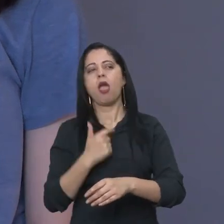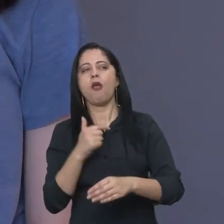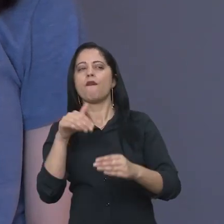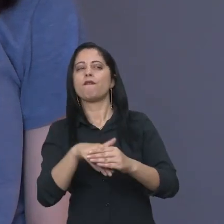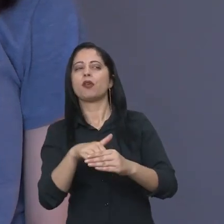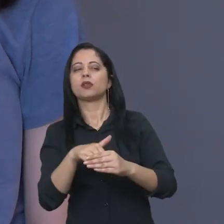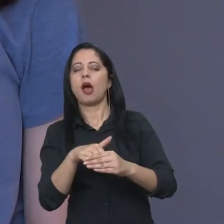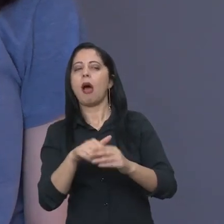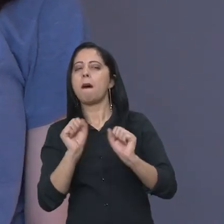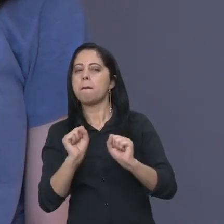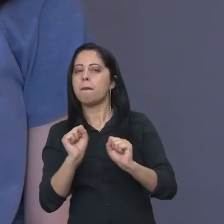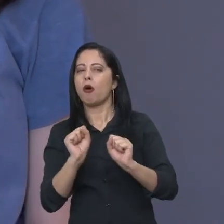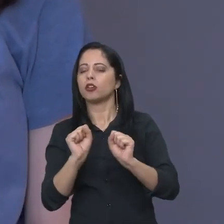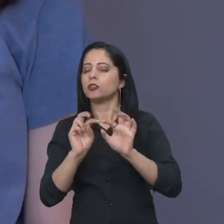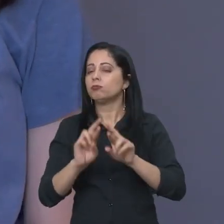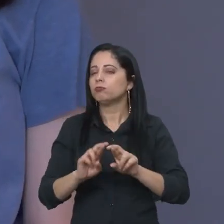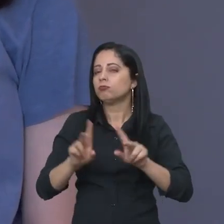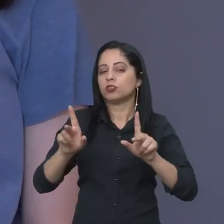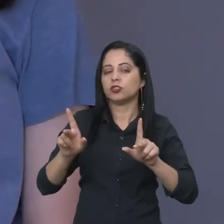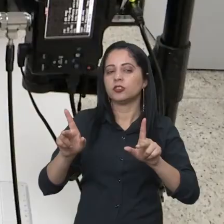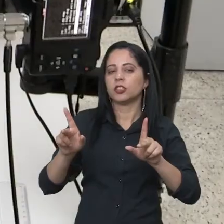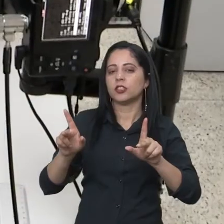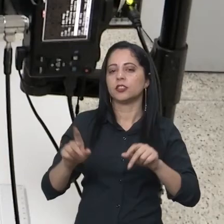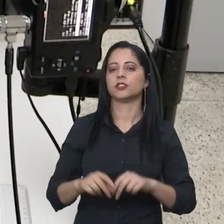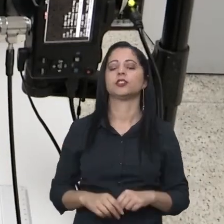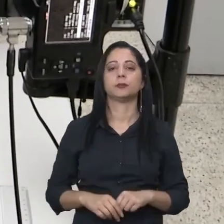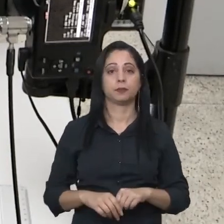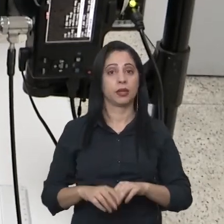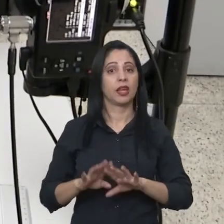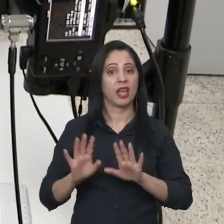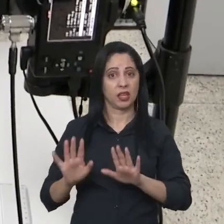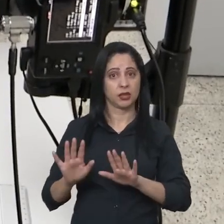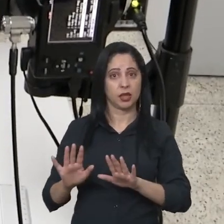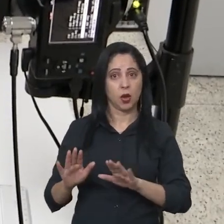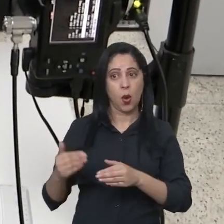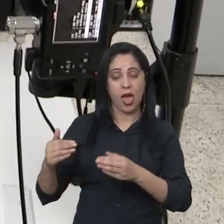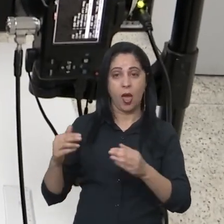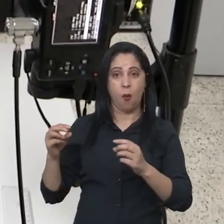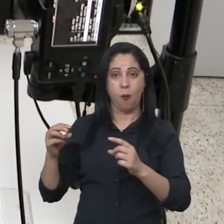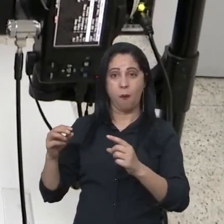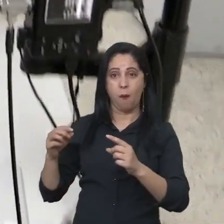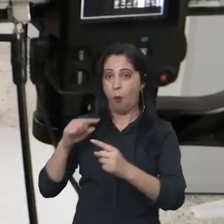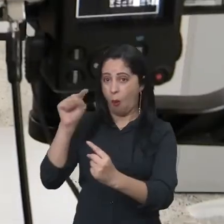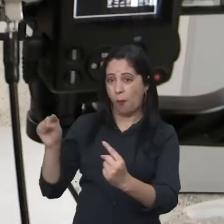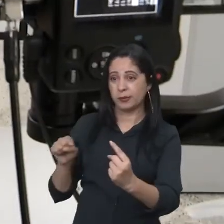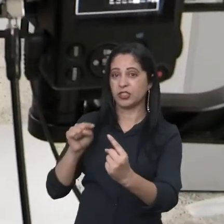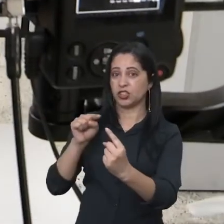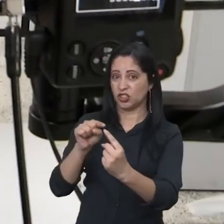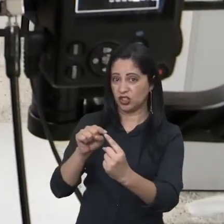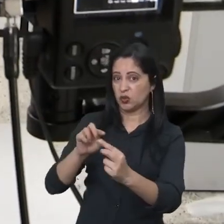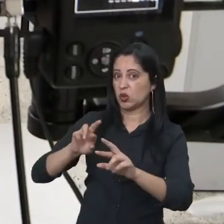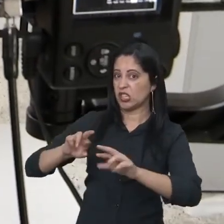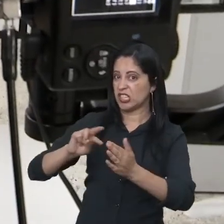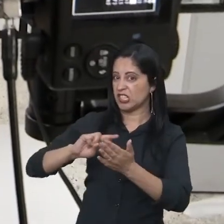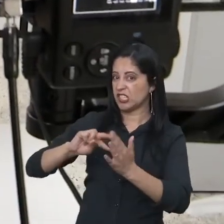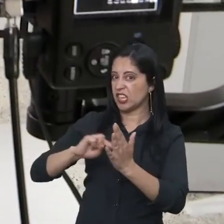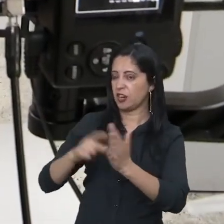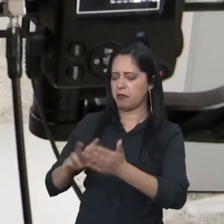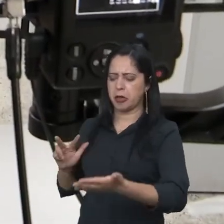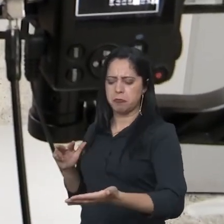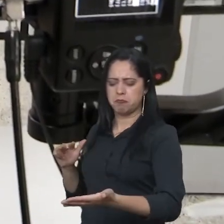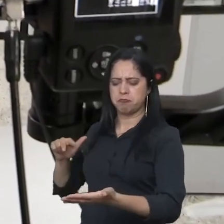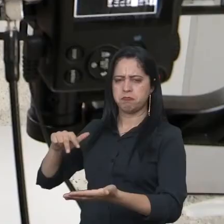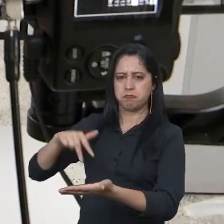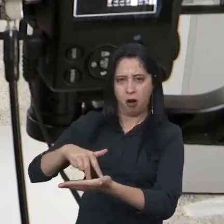se pensar assim. Às vezes um voto faz a diferença. E pelo número de novos eleitores, essa é uma missão que carrega uma